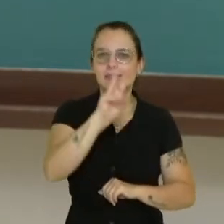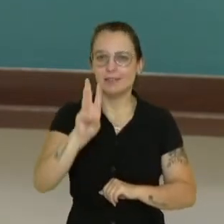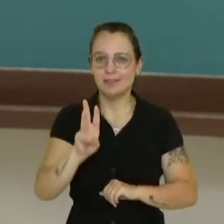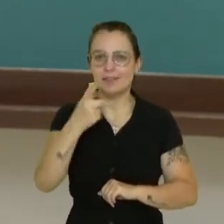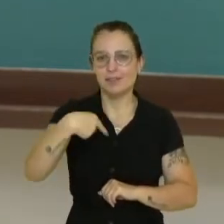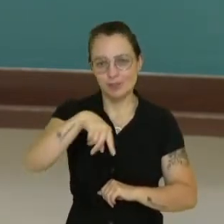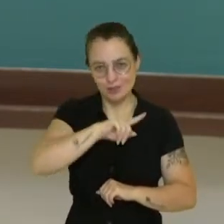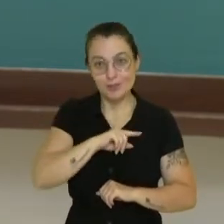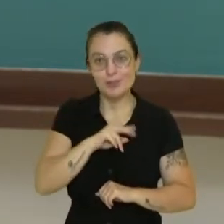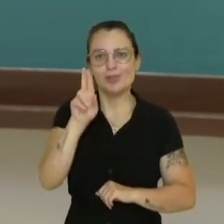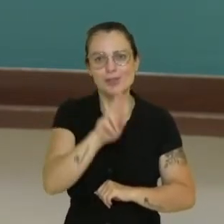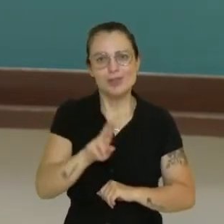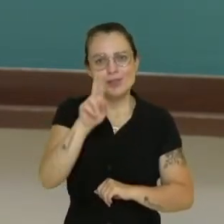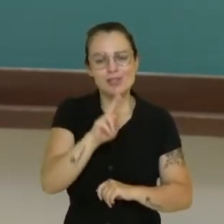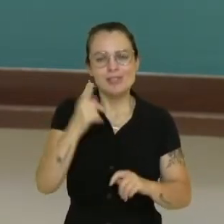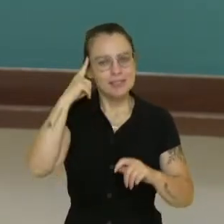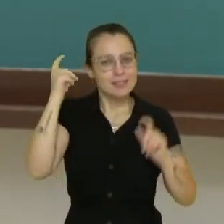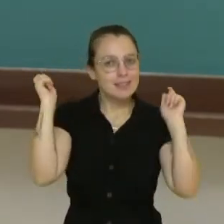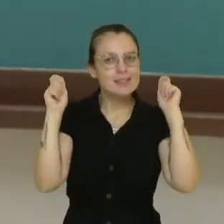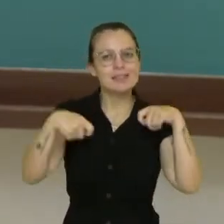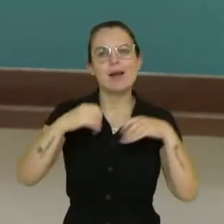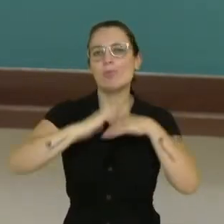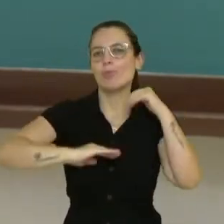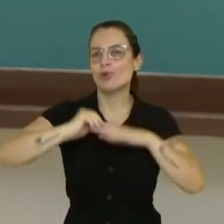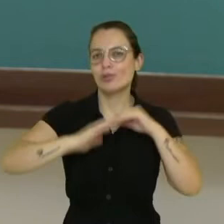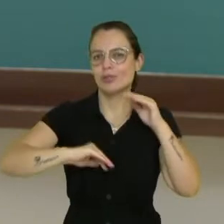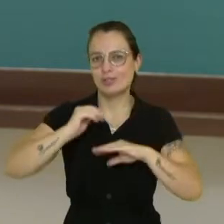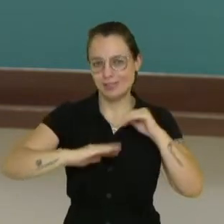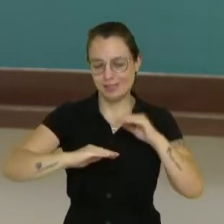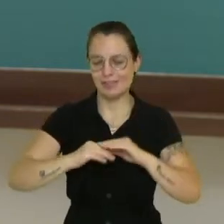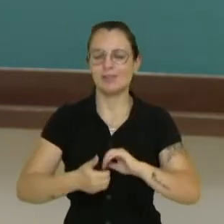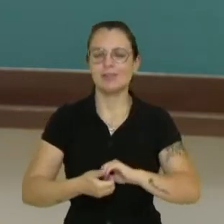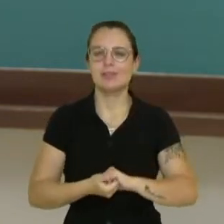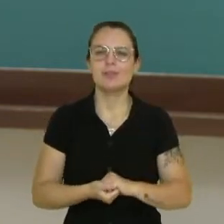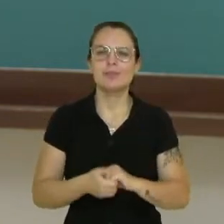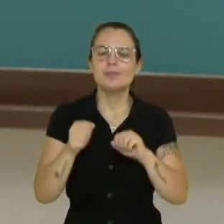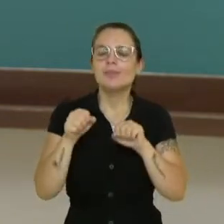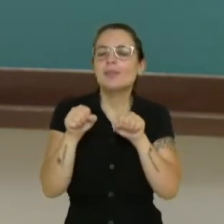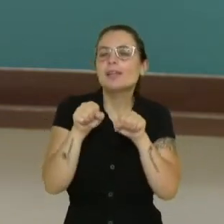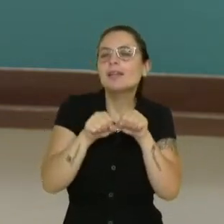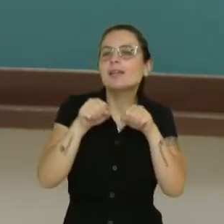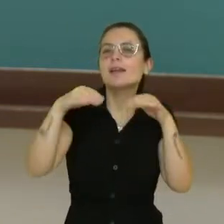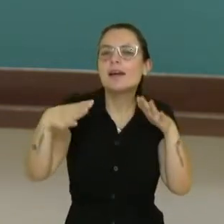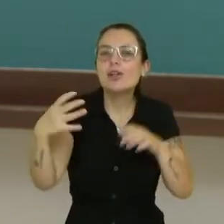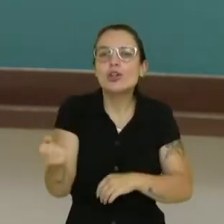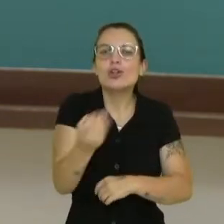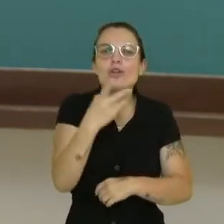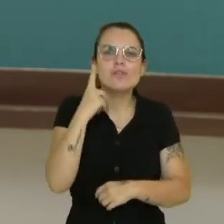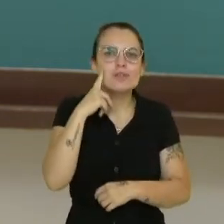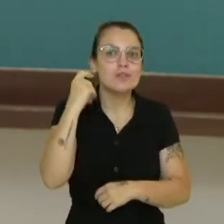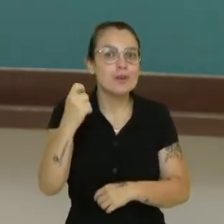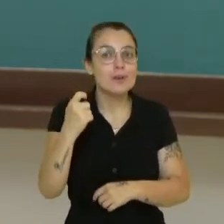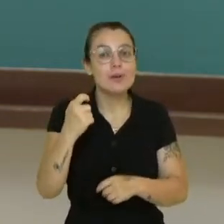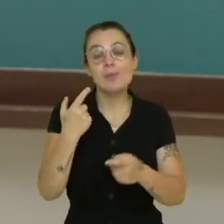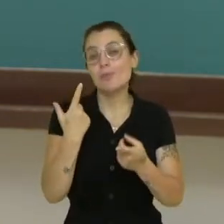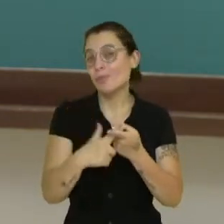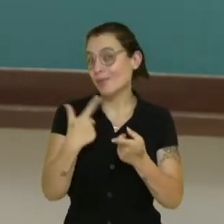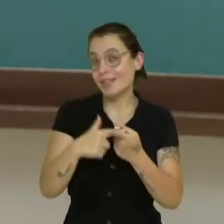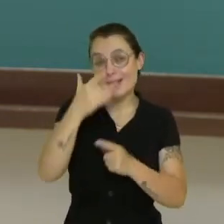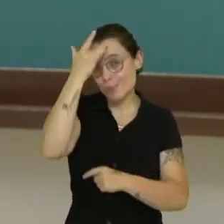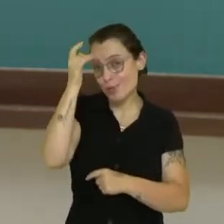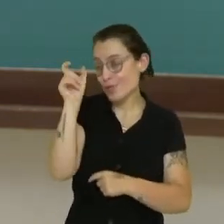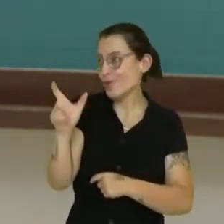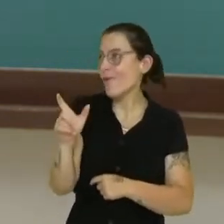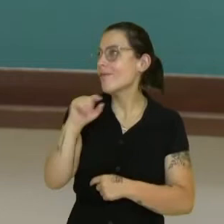a capacidade de produzirmos sons, criar novas sonoridades que até então o homem primitivo